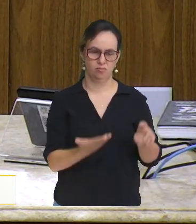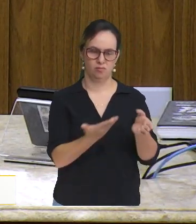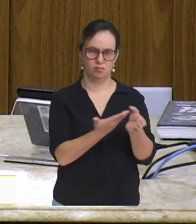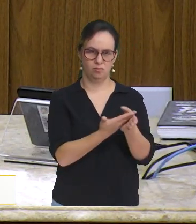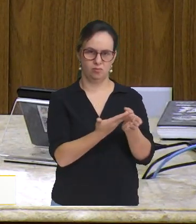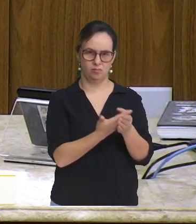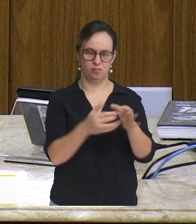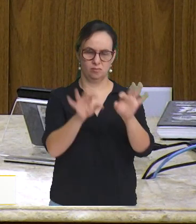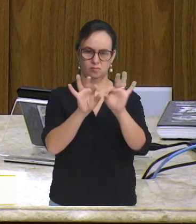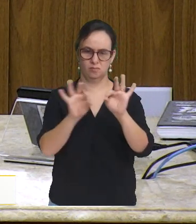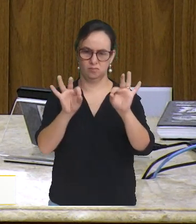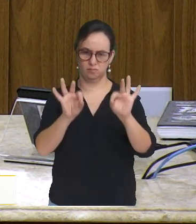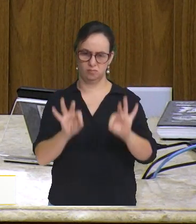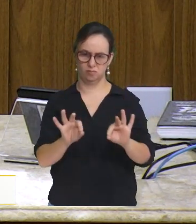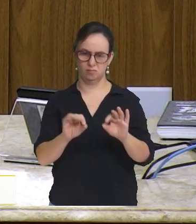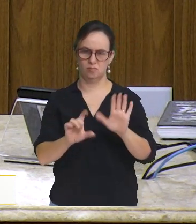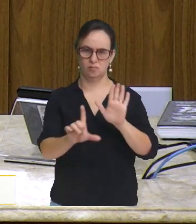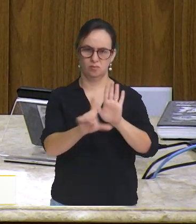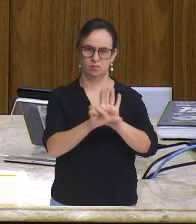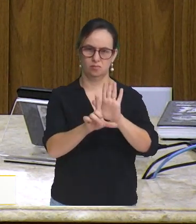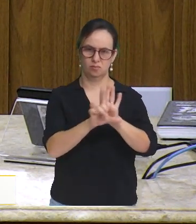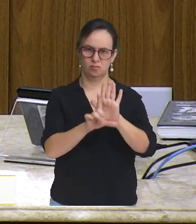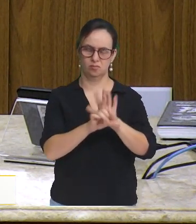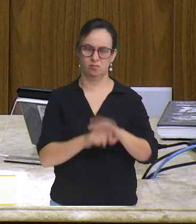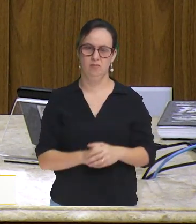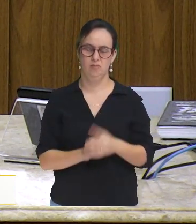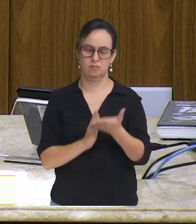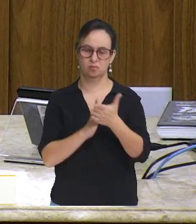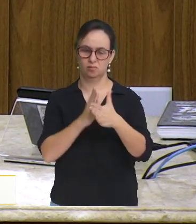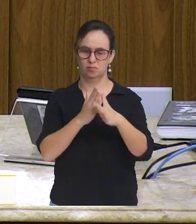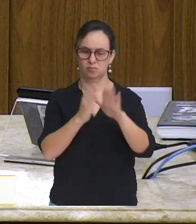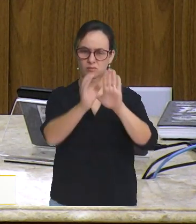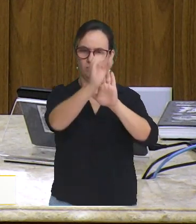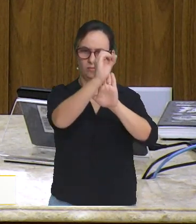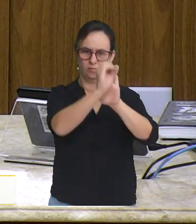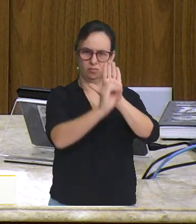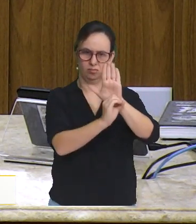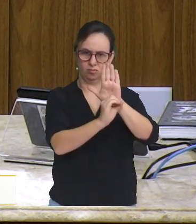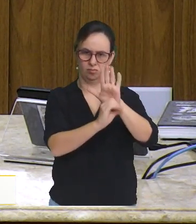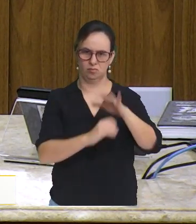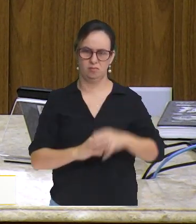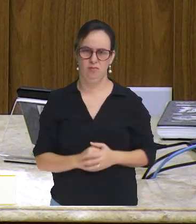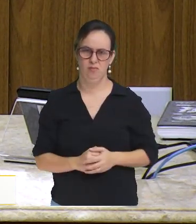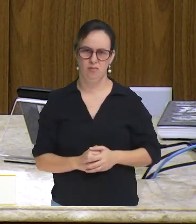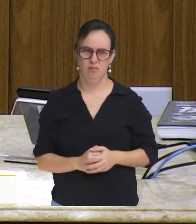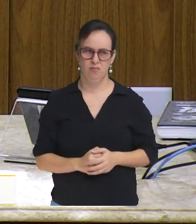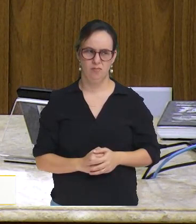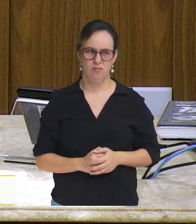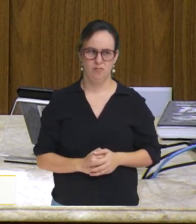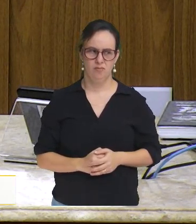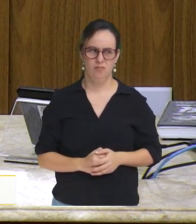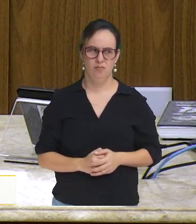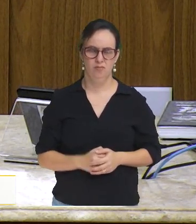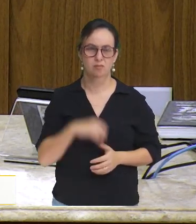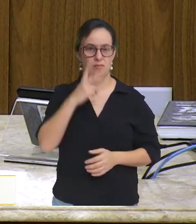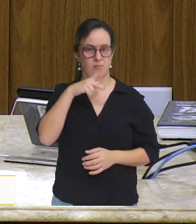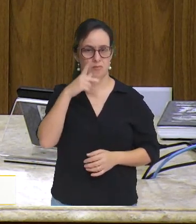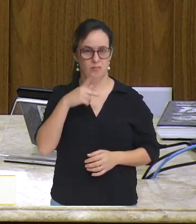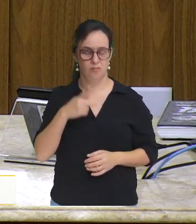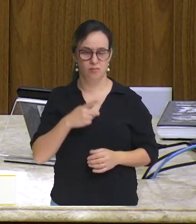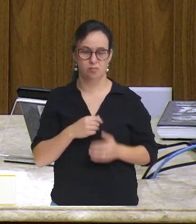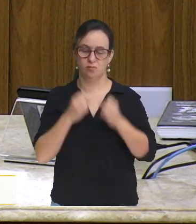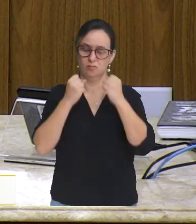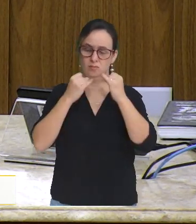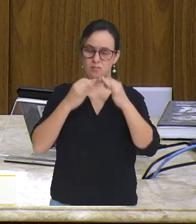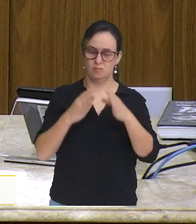projeto de lei, que, por meio de ofício, que não se trata desta área. A outra área que está sob